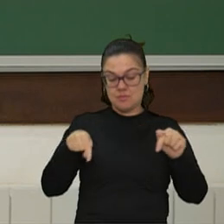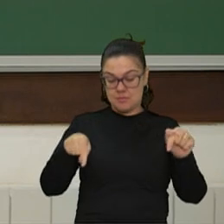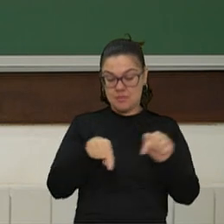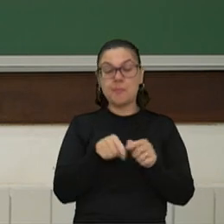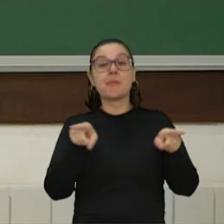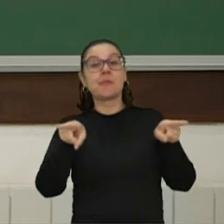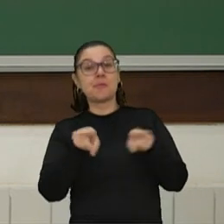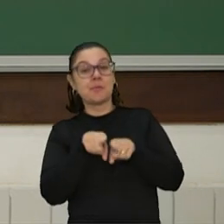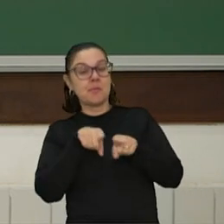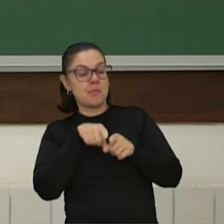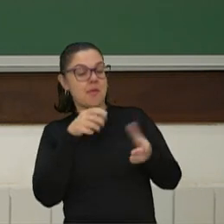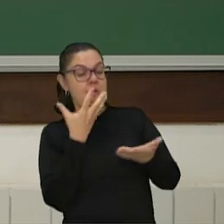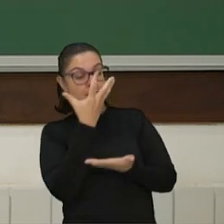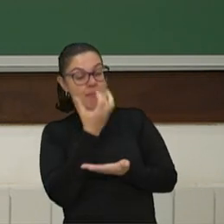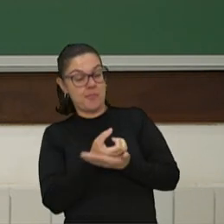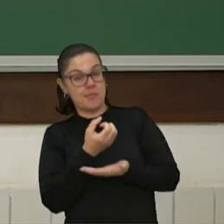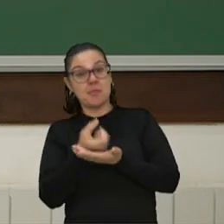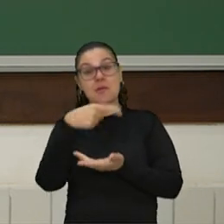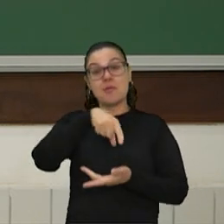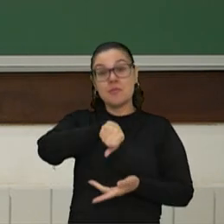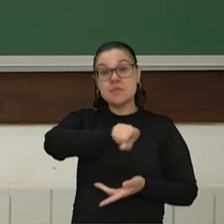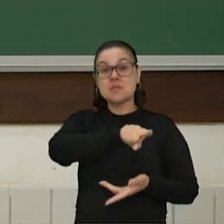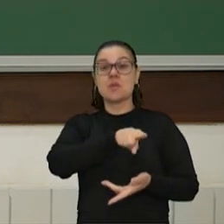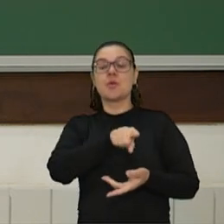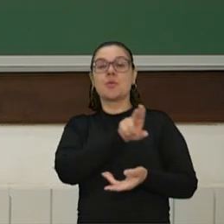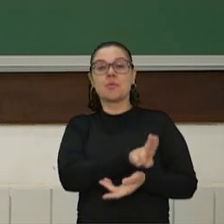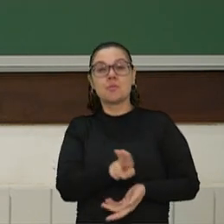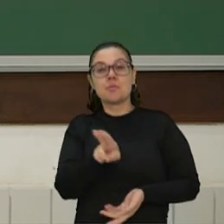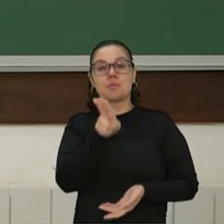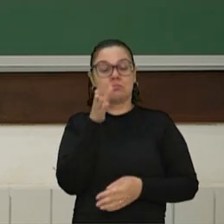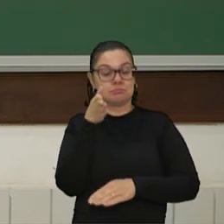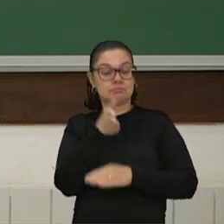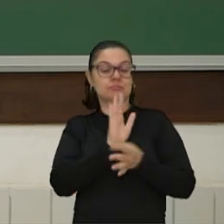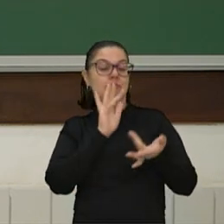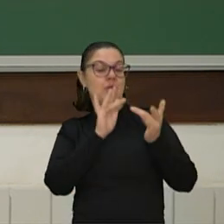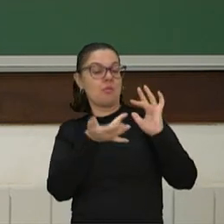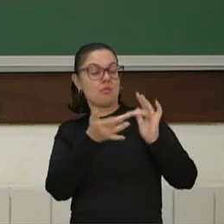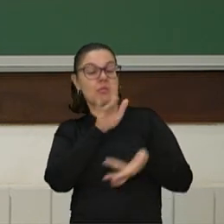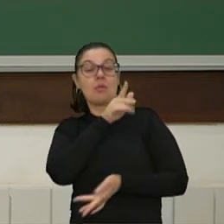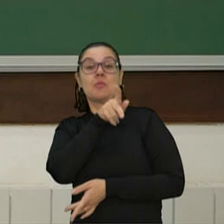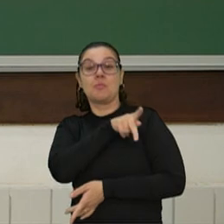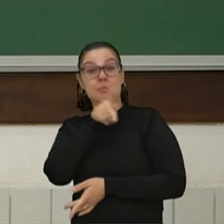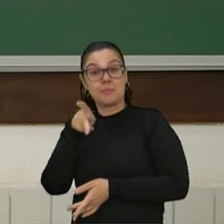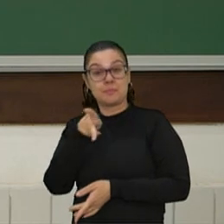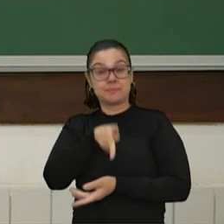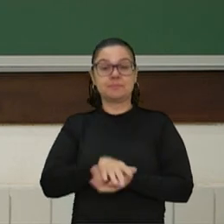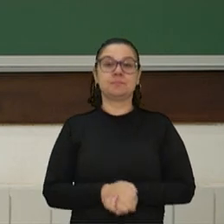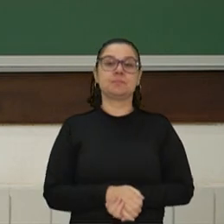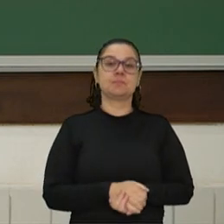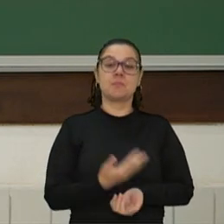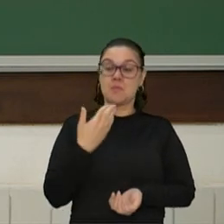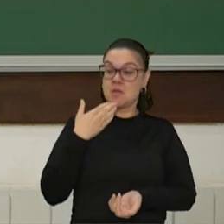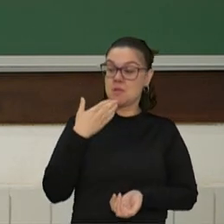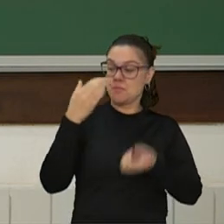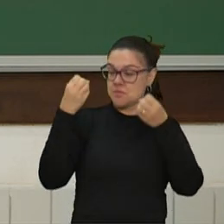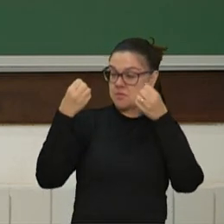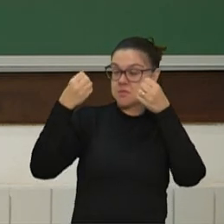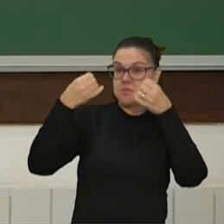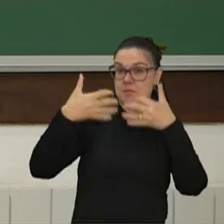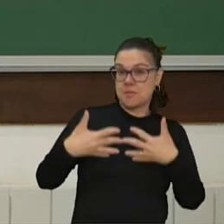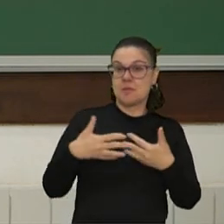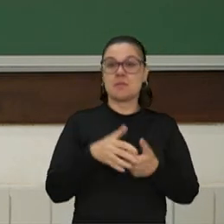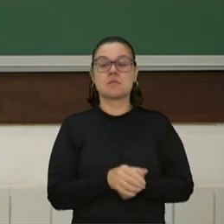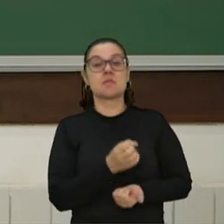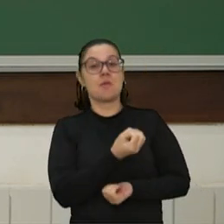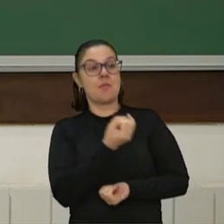é uma ferramenta, um aplicativo que você tem para entrar em contato com o seu professor, para pedir explicação, ele também